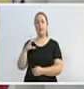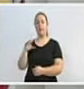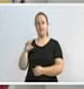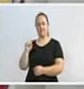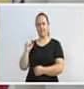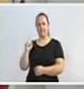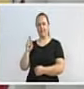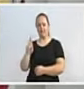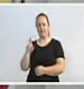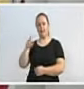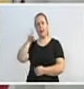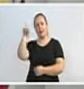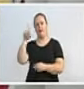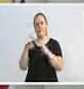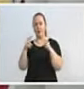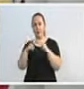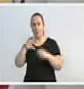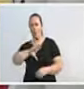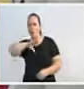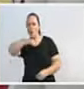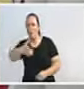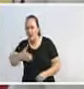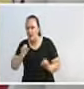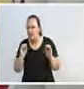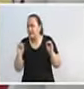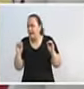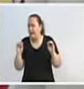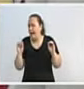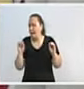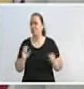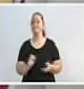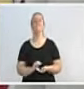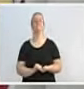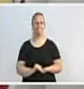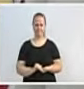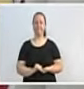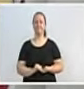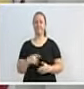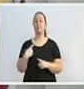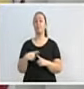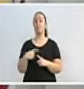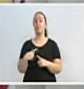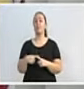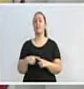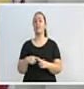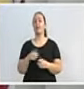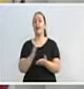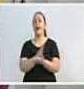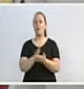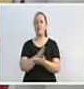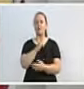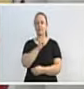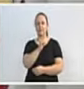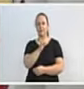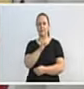coragem. Quando ele viu que parte do patrimônio do pai estava indo para a alça de mira do Tribunal de Contas e do